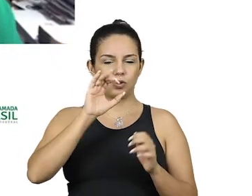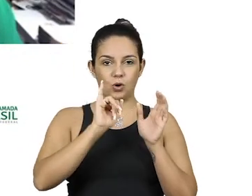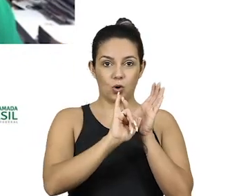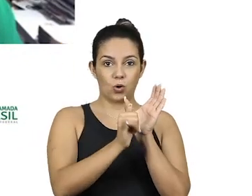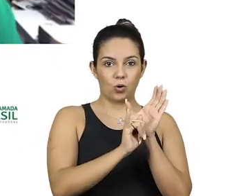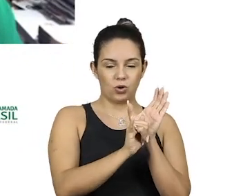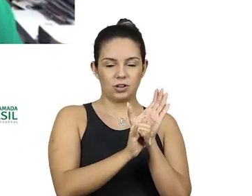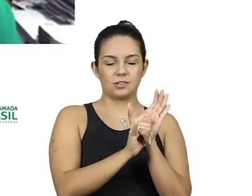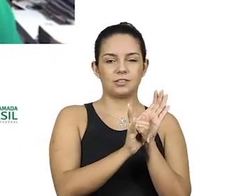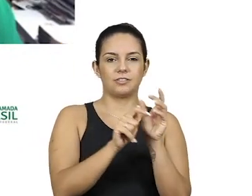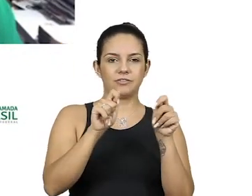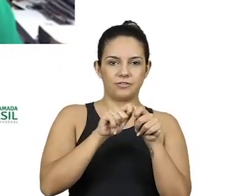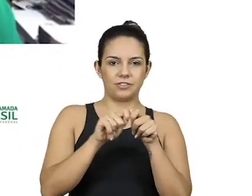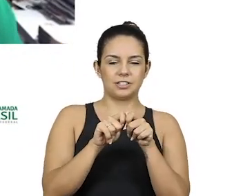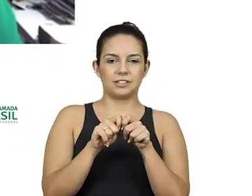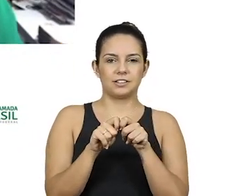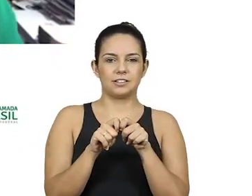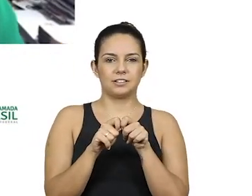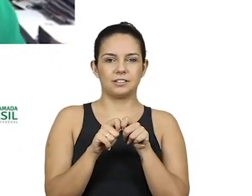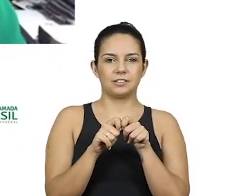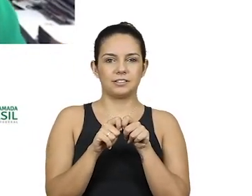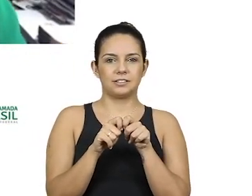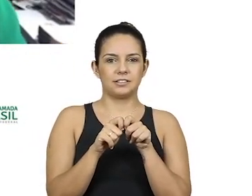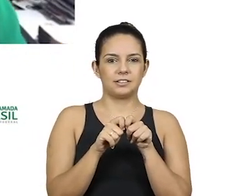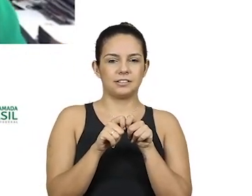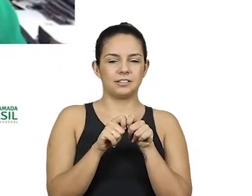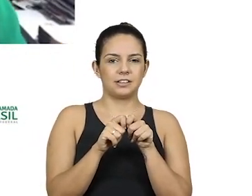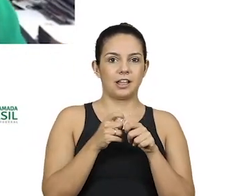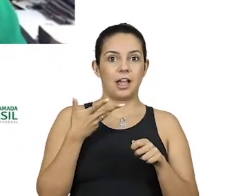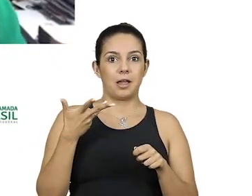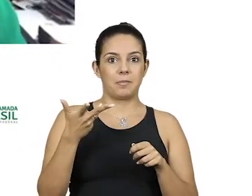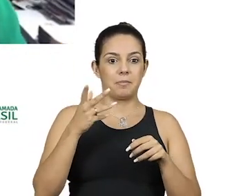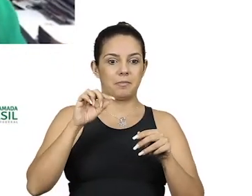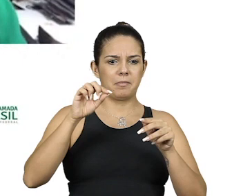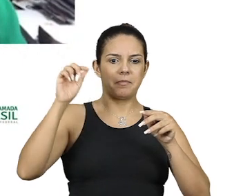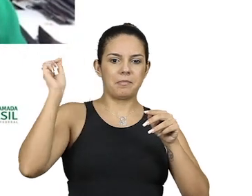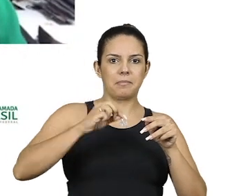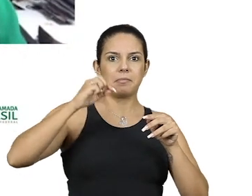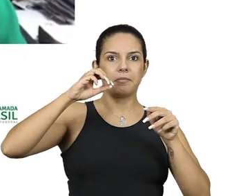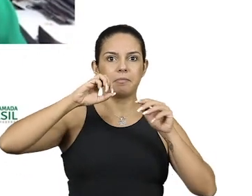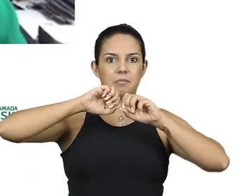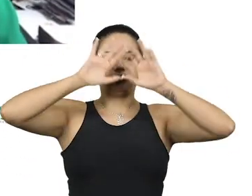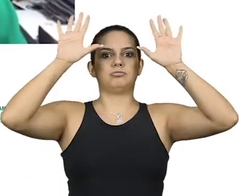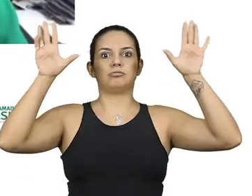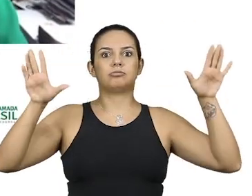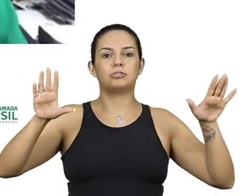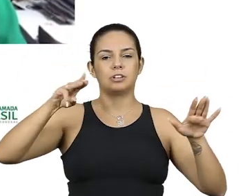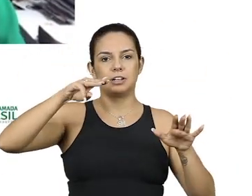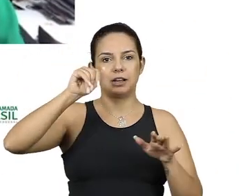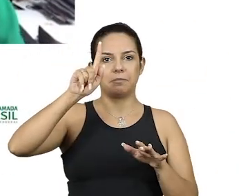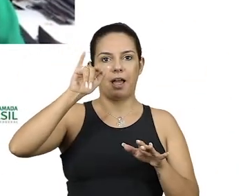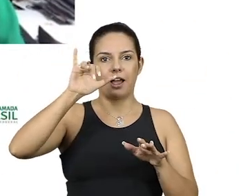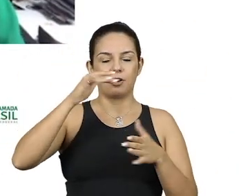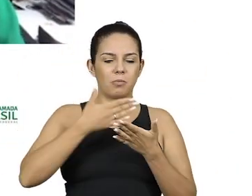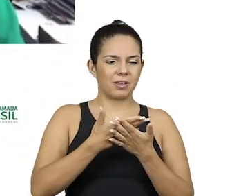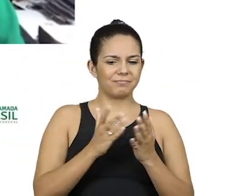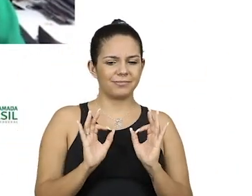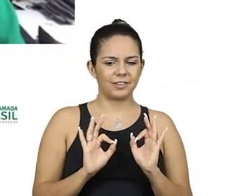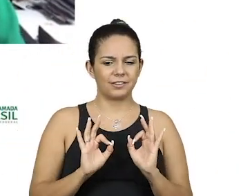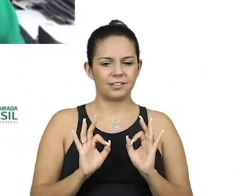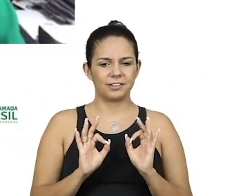Era um cronista que fazia a mágica, começava sem